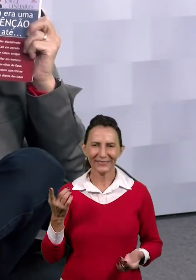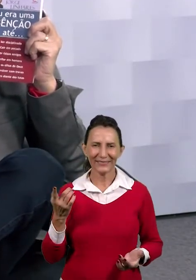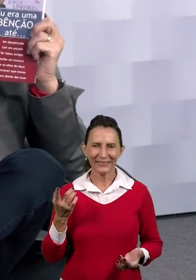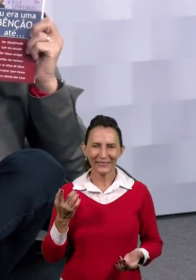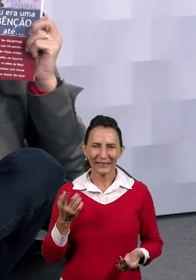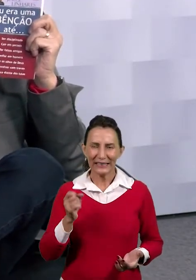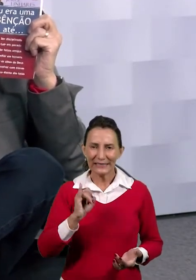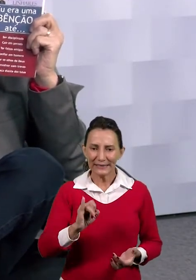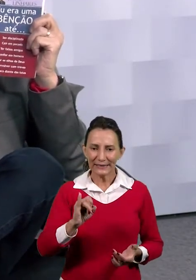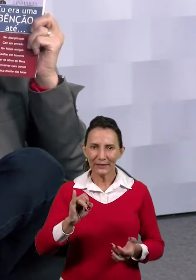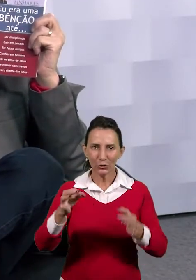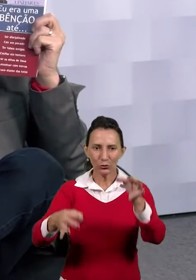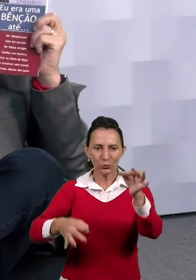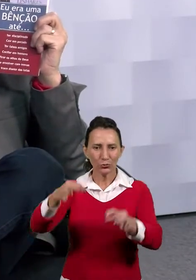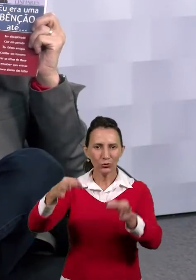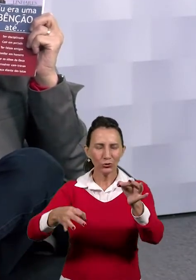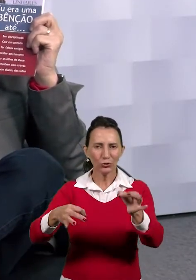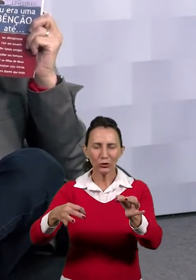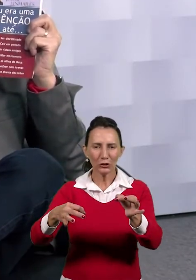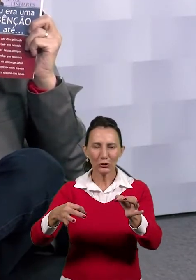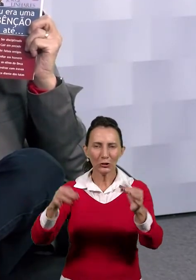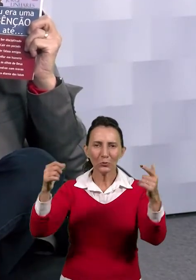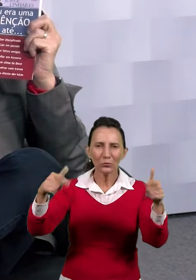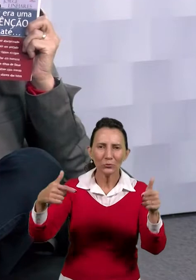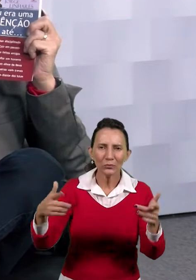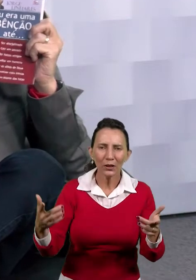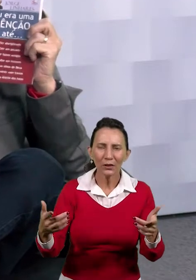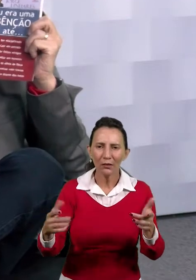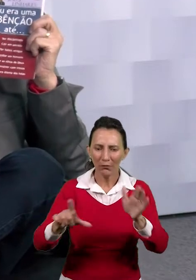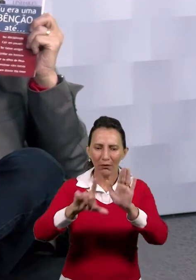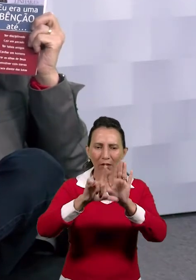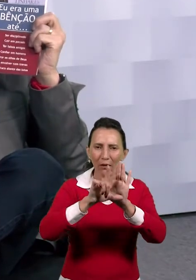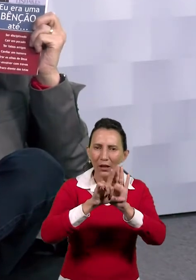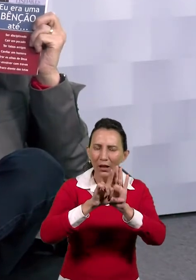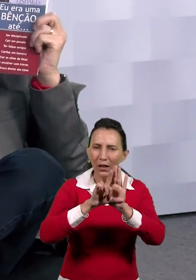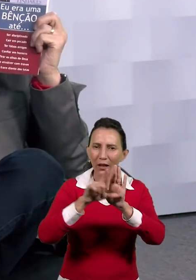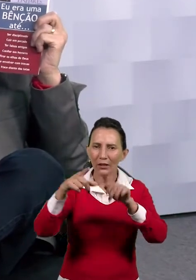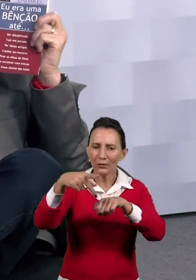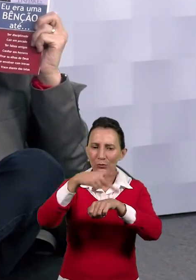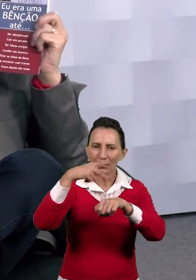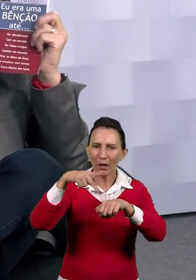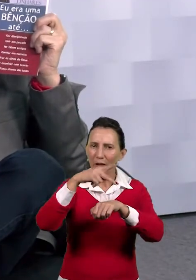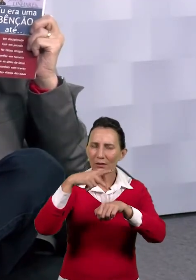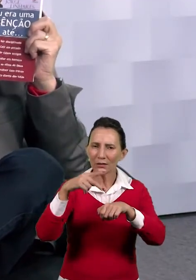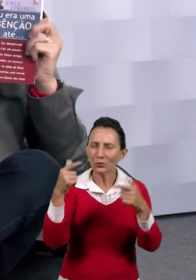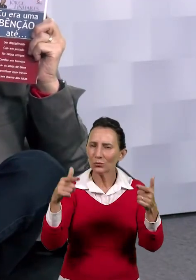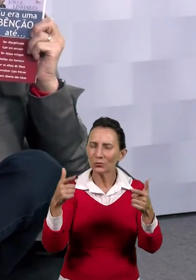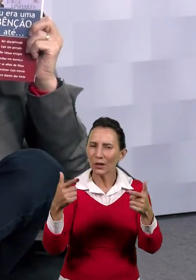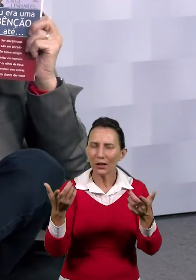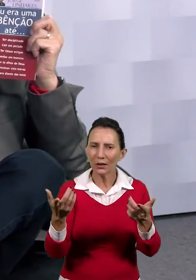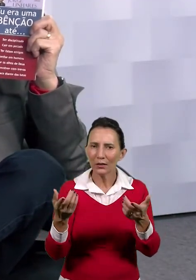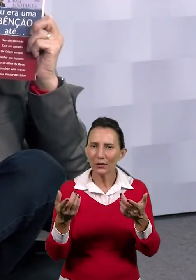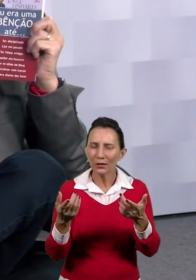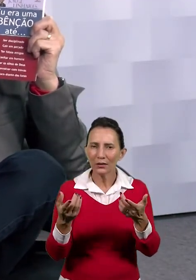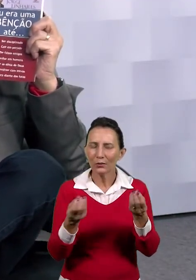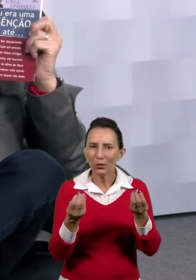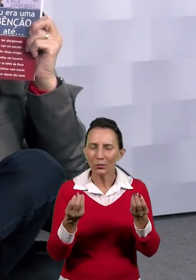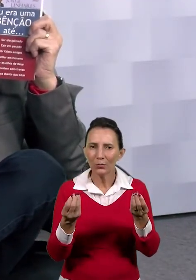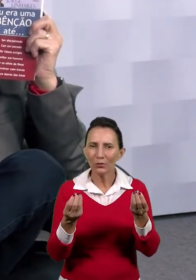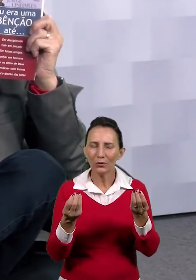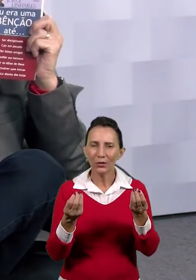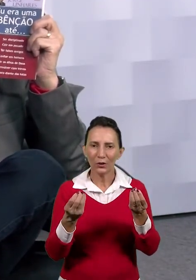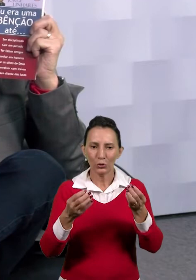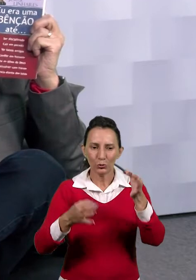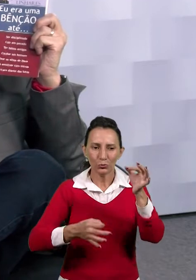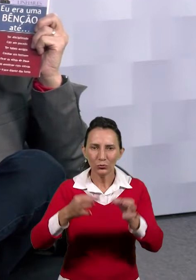os julgamentos, se não tivermos as leis de um país, a justiça, os